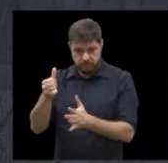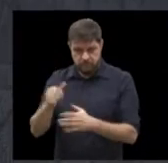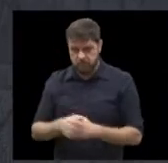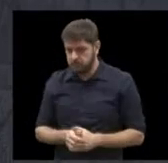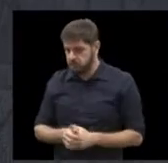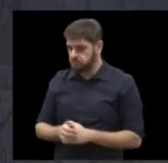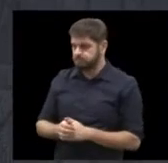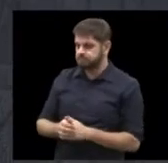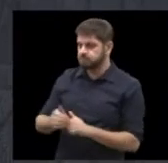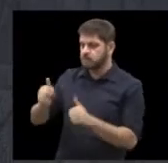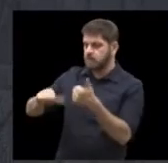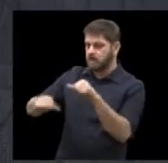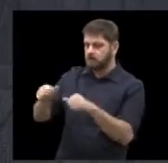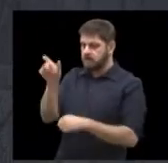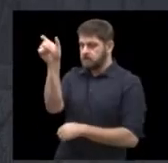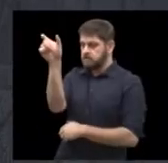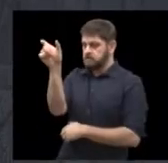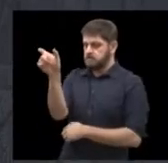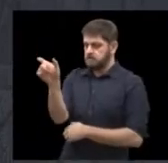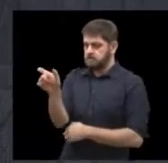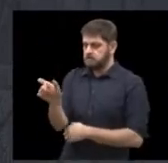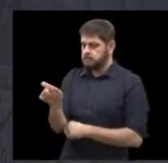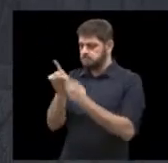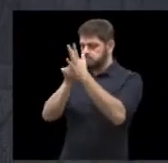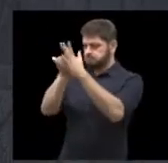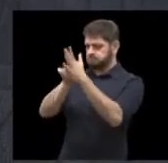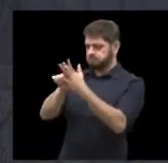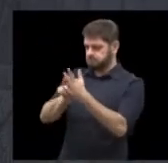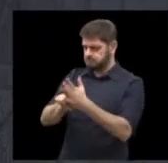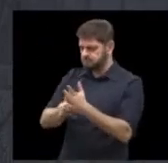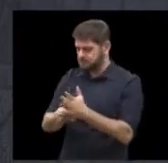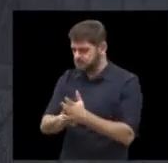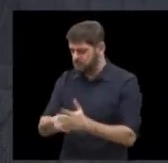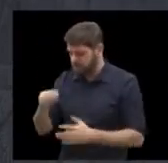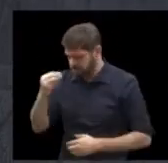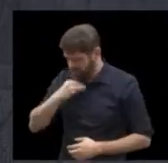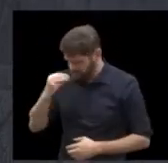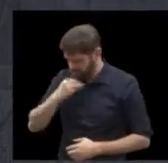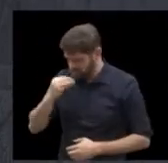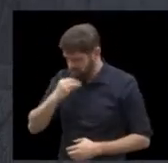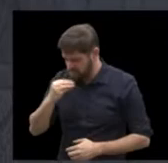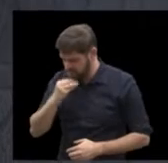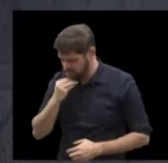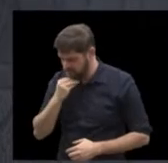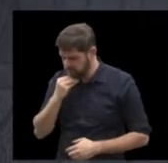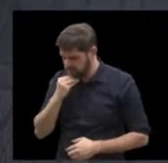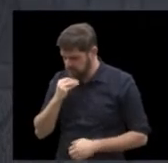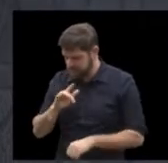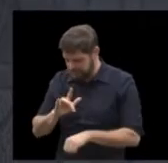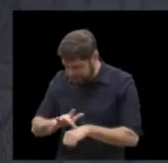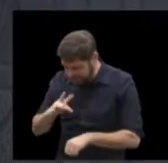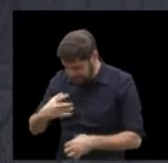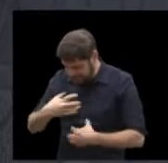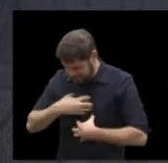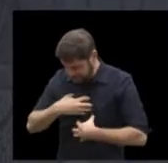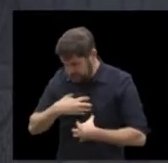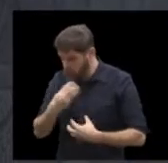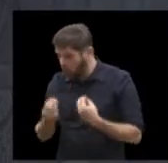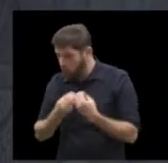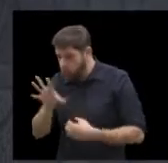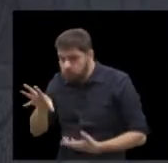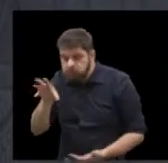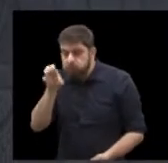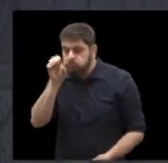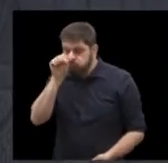uma análise do paciente, examinar diminuição de força, diminuição, alteração de sensibilidade, se ele está